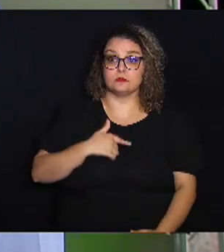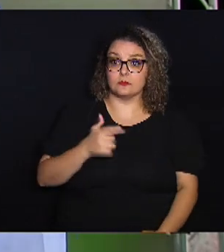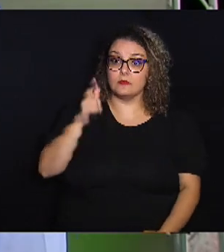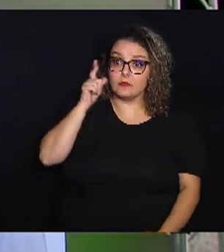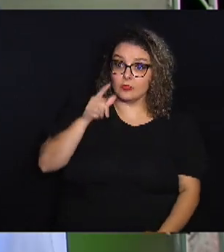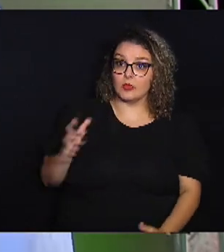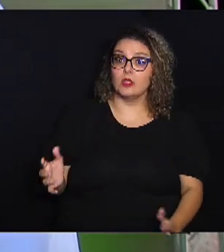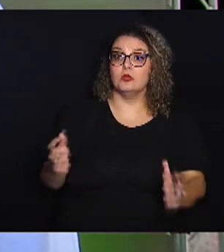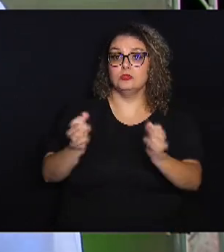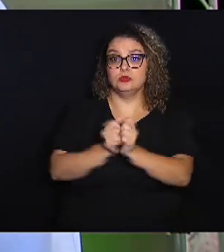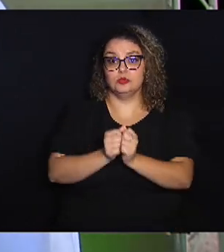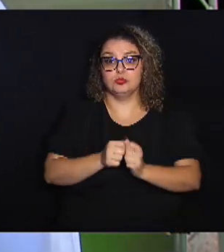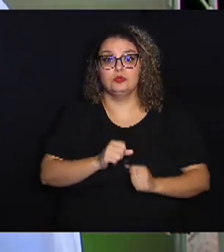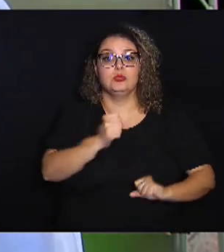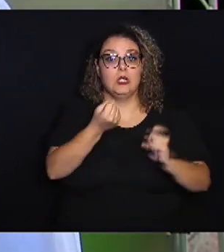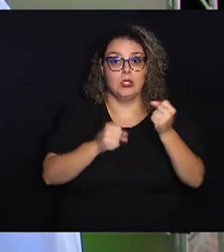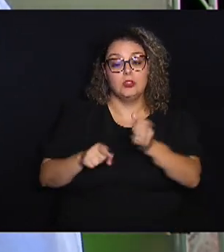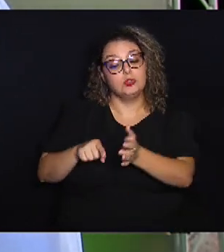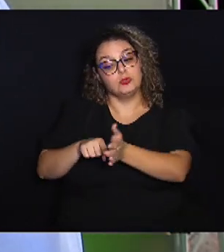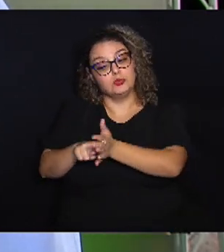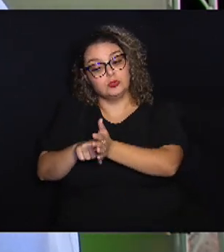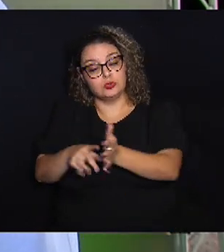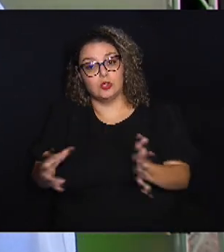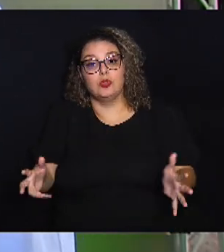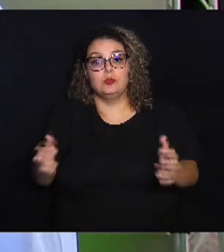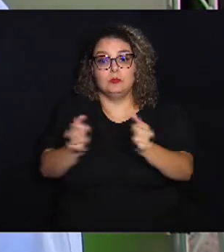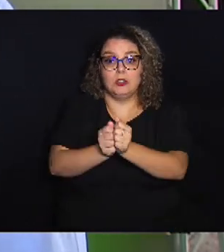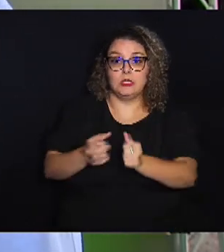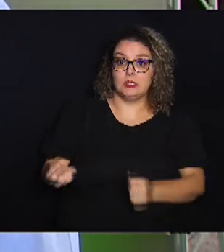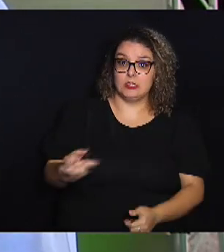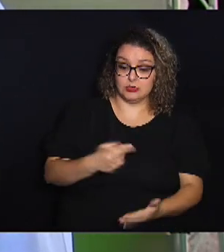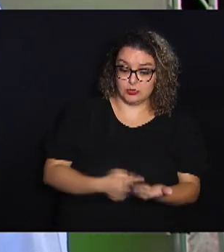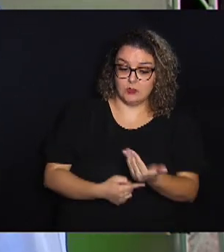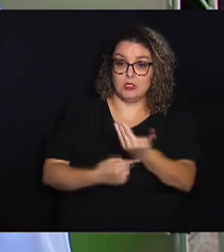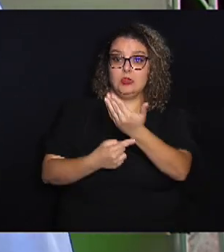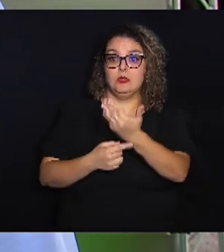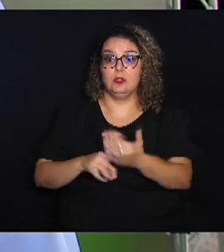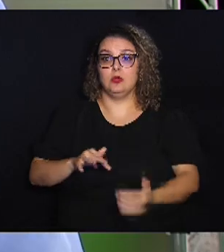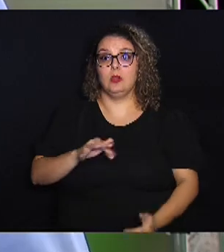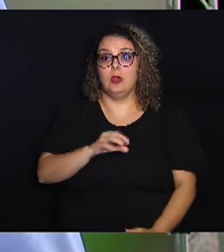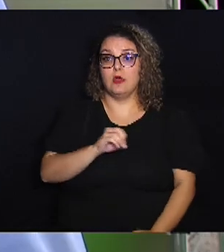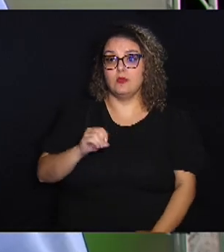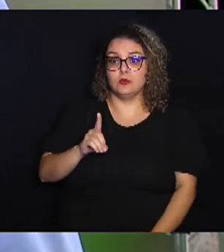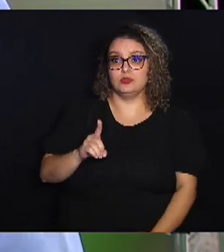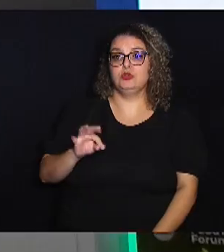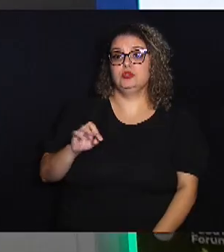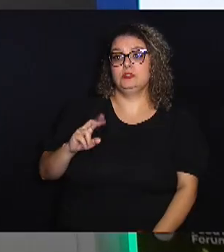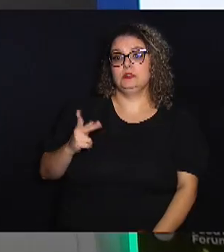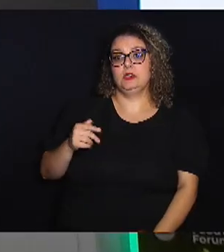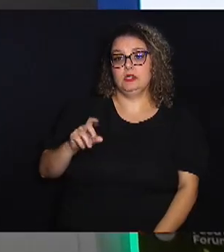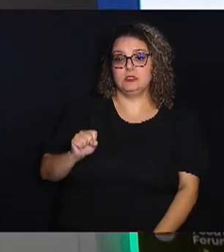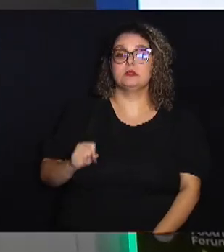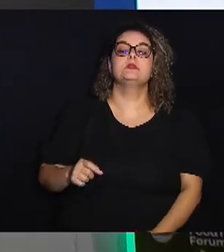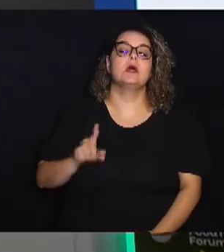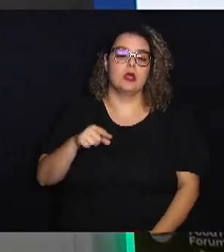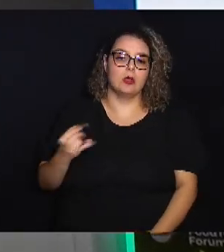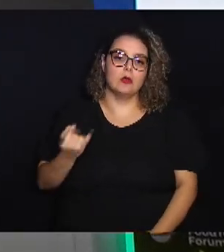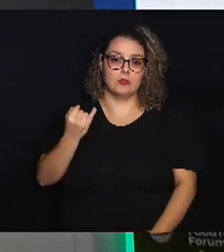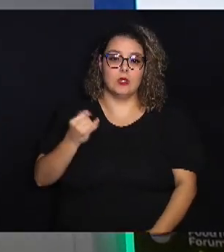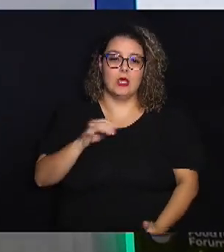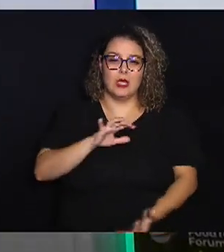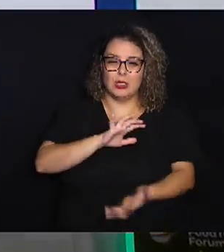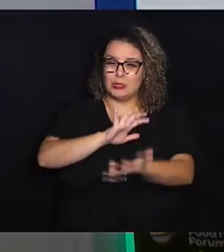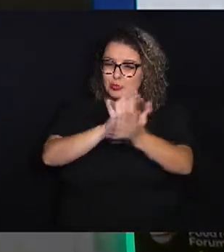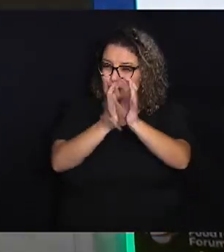aproximar a indústria da pesquisa e das novas tecnologias com as food techs, é muito importante. A tragédia no Rio Grande